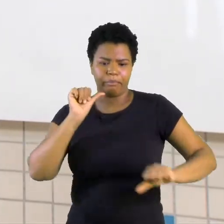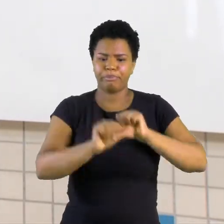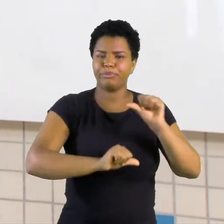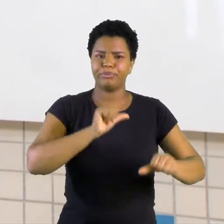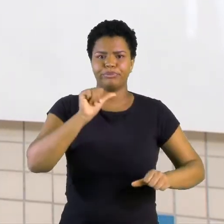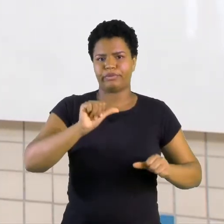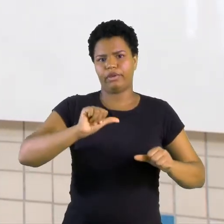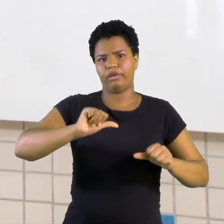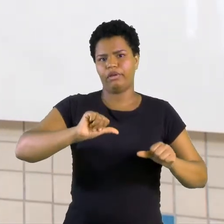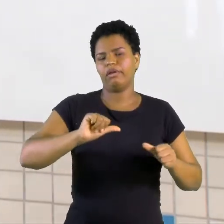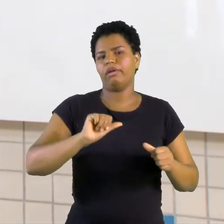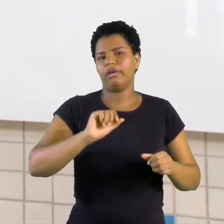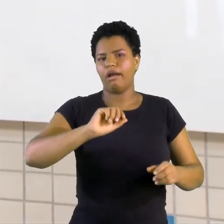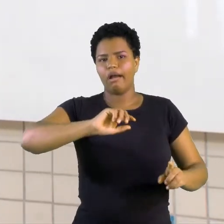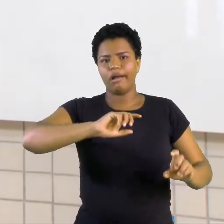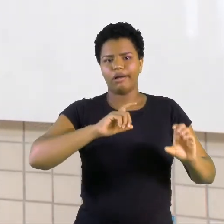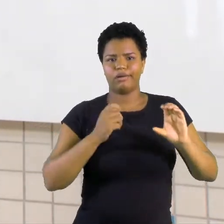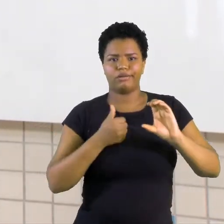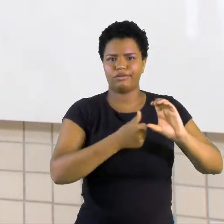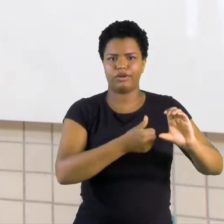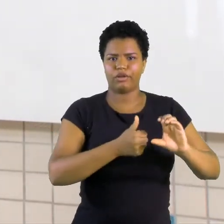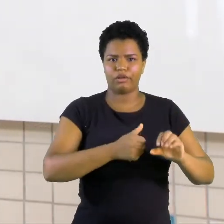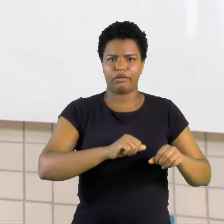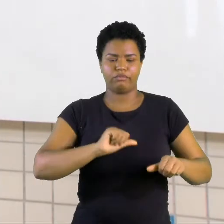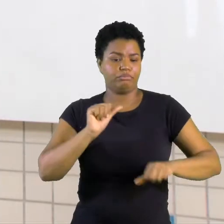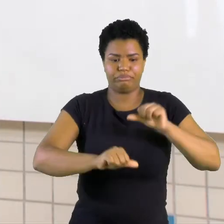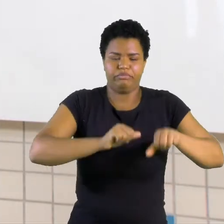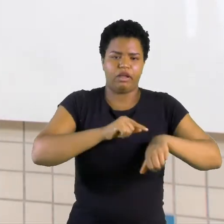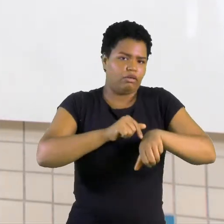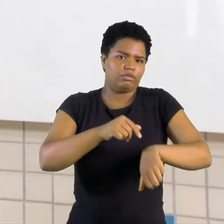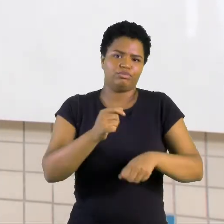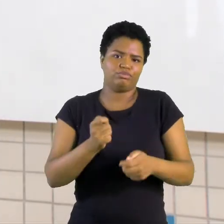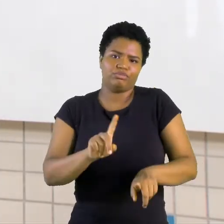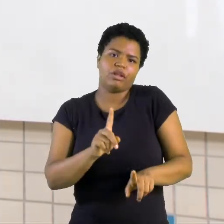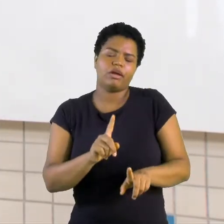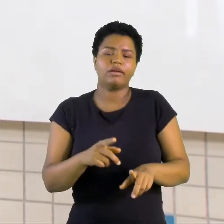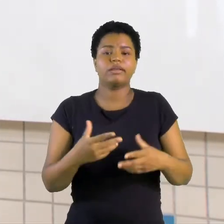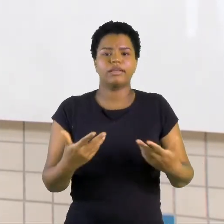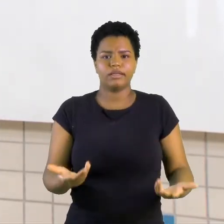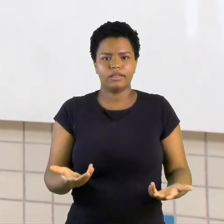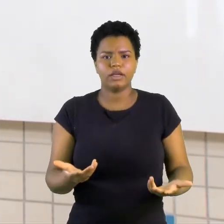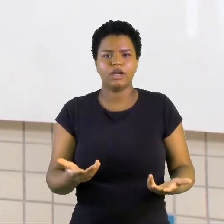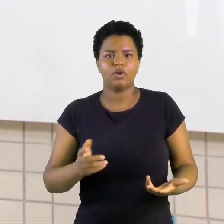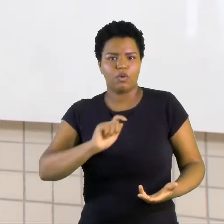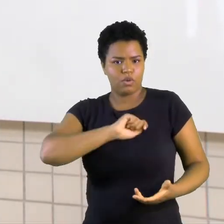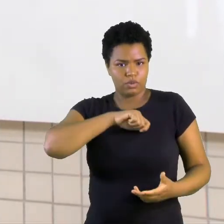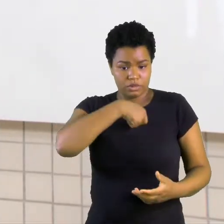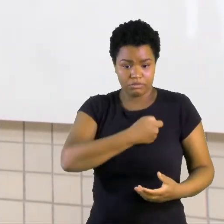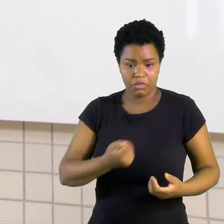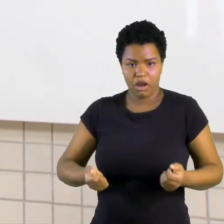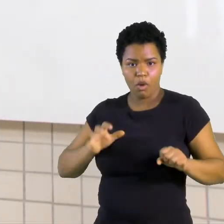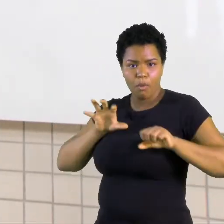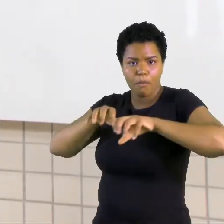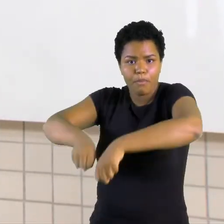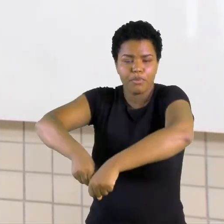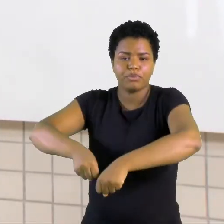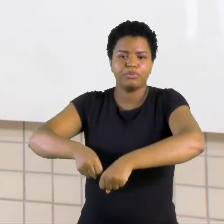né? E assim se deu o declínio do grande Império Inca, né, pela dominação dos espanhóis, né, de Francisco